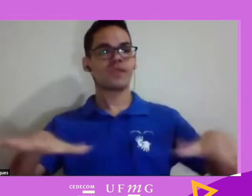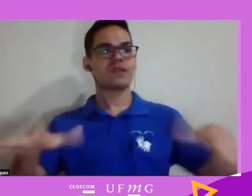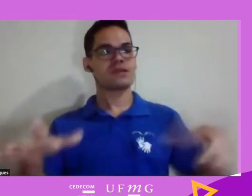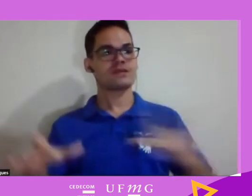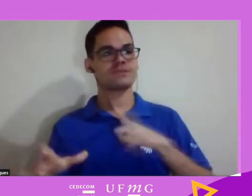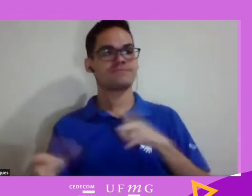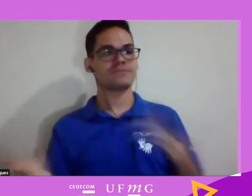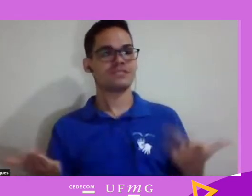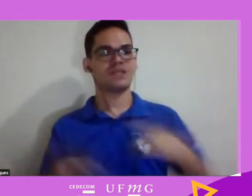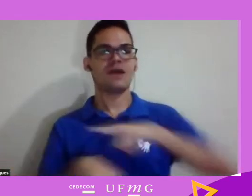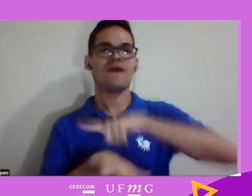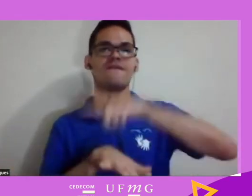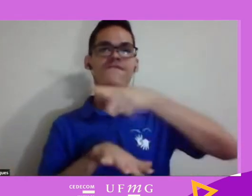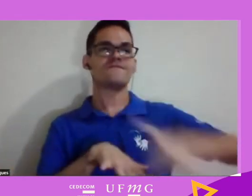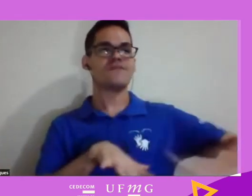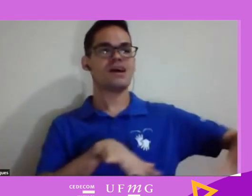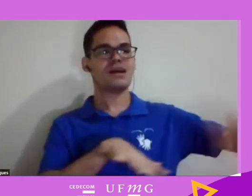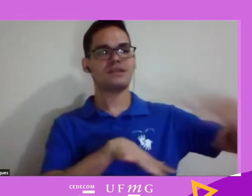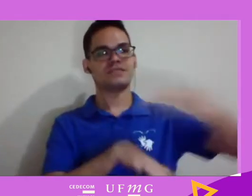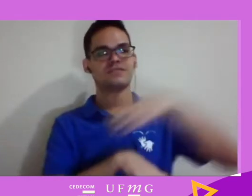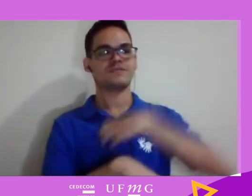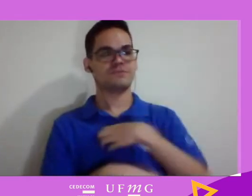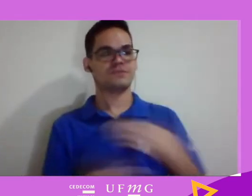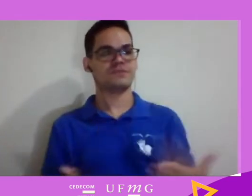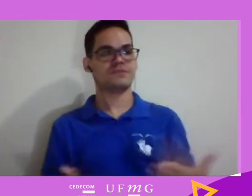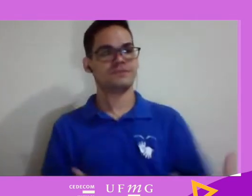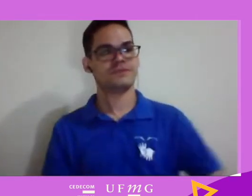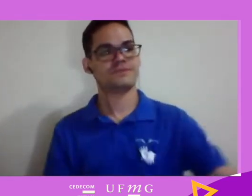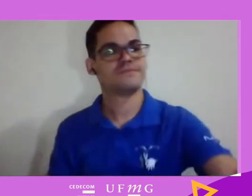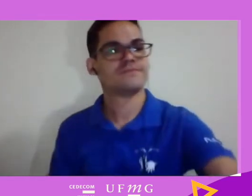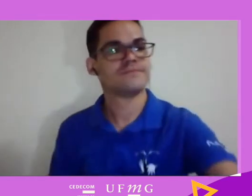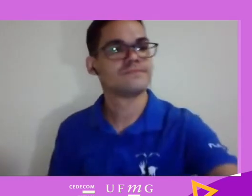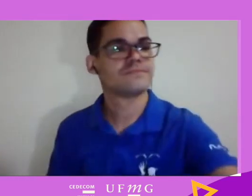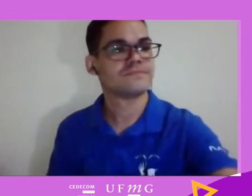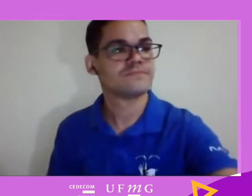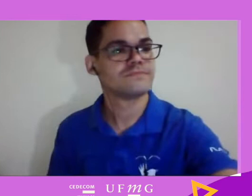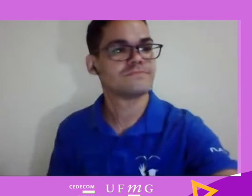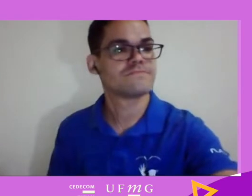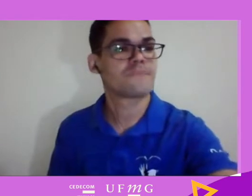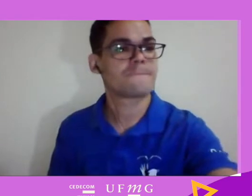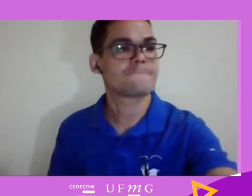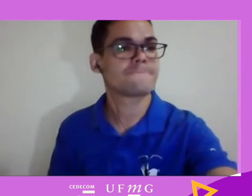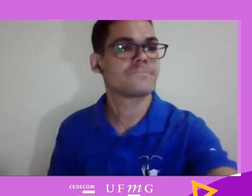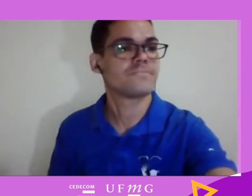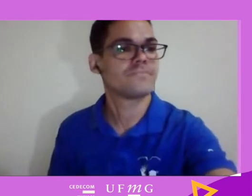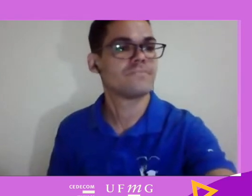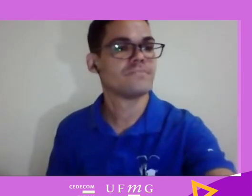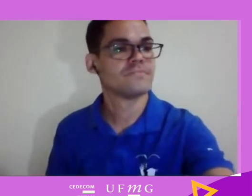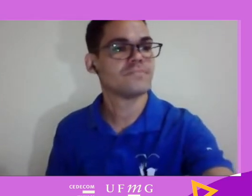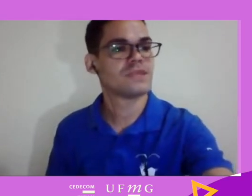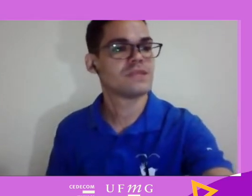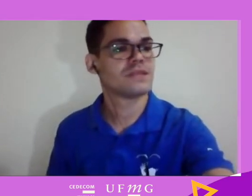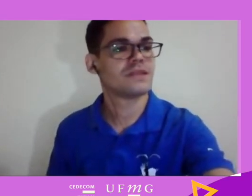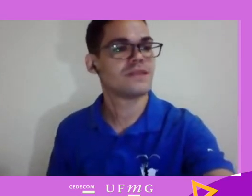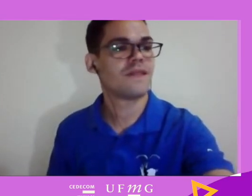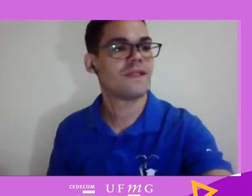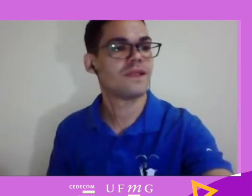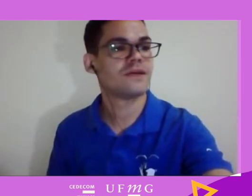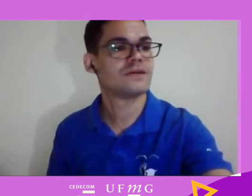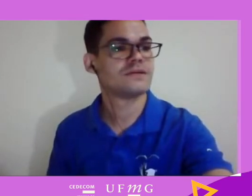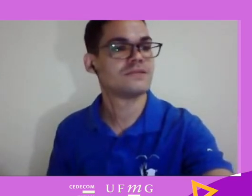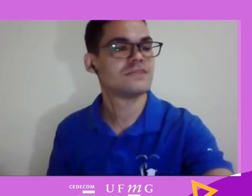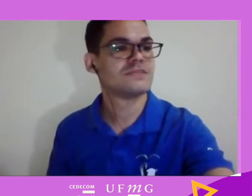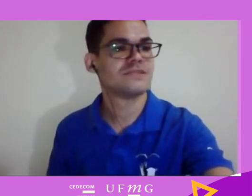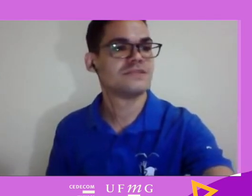momento. Se a gente for parar para pensar, é difícil prever hipóteses e tal, mas muito do que está acontecendo hoje também